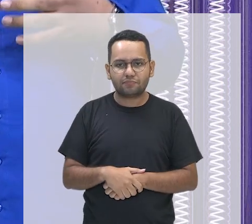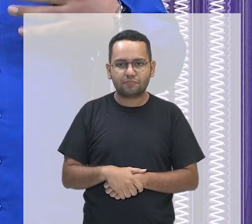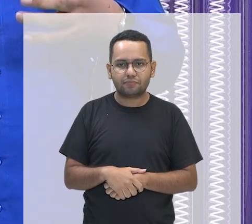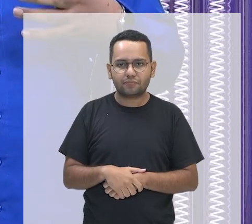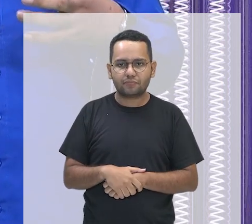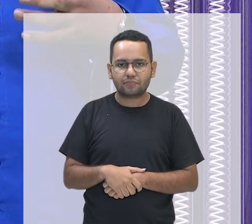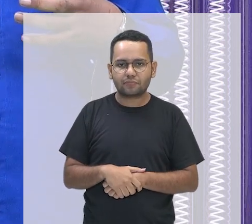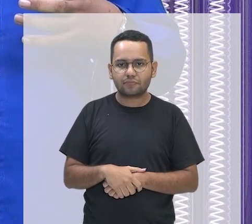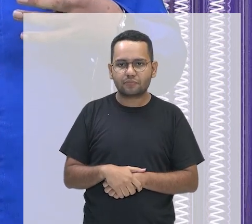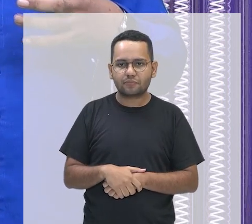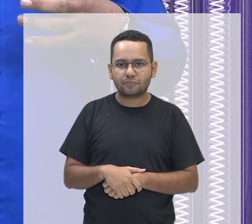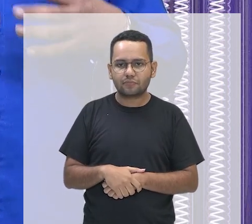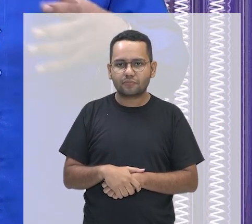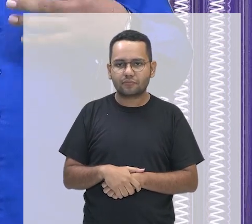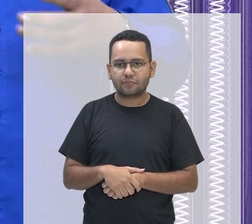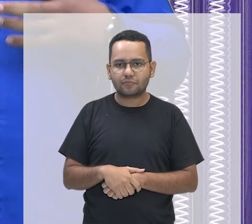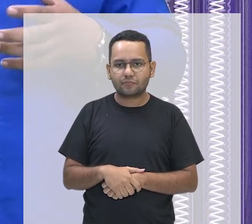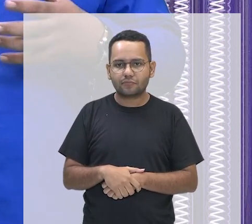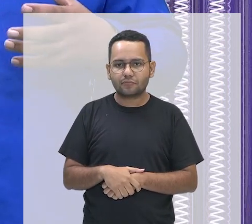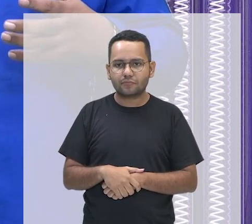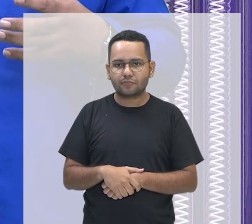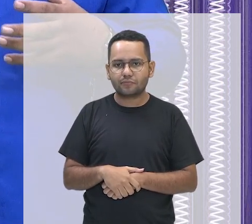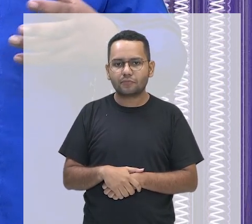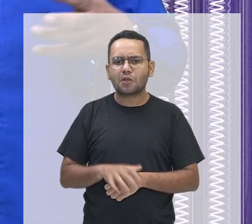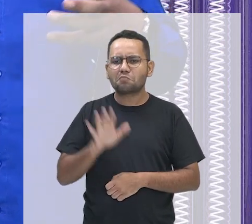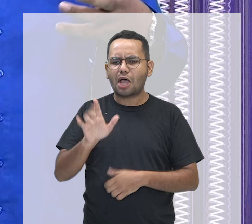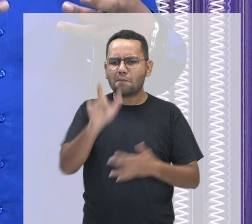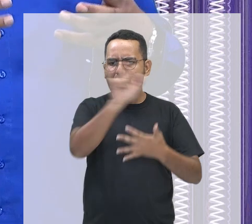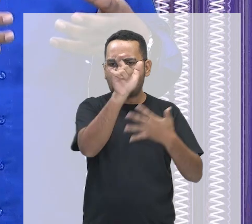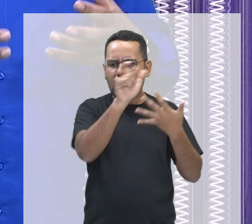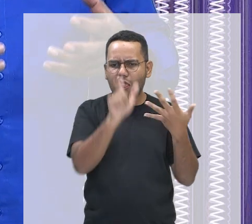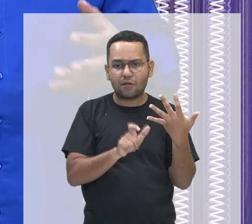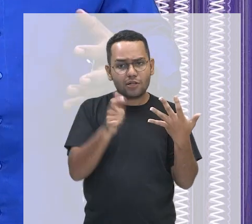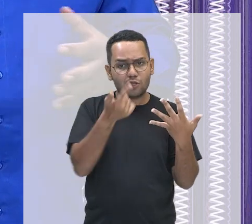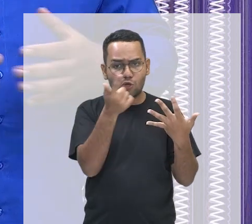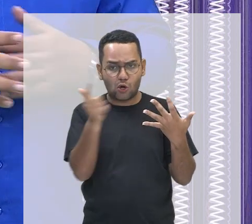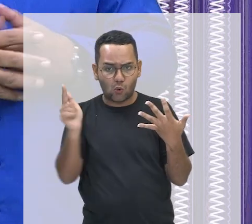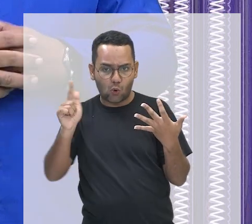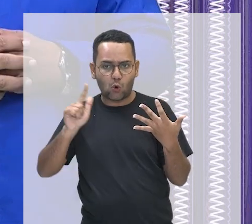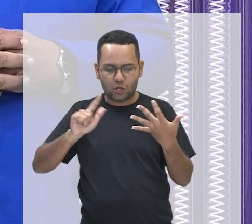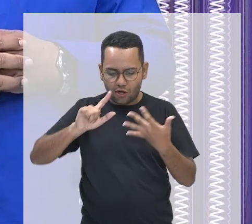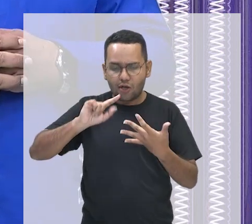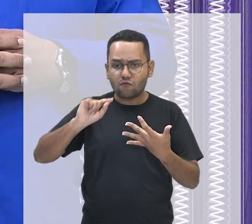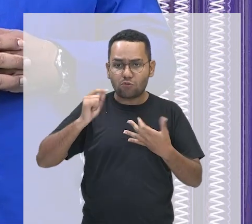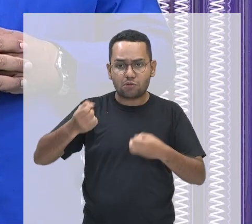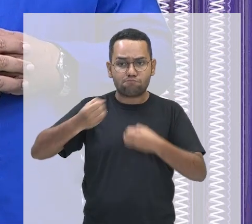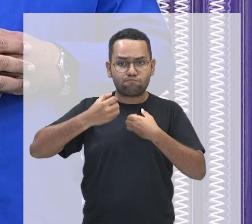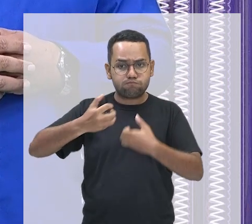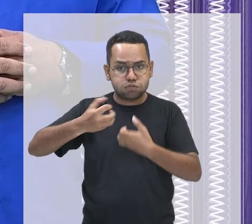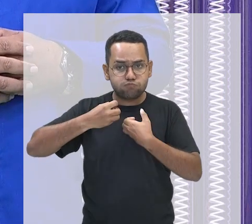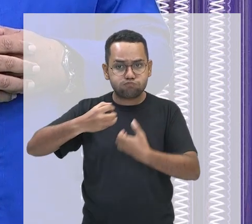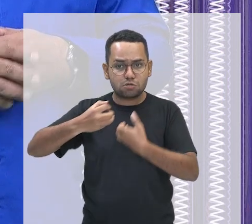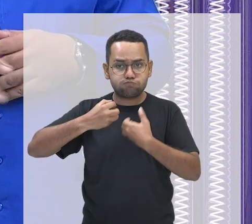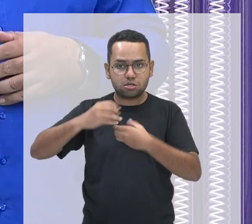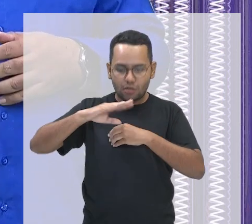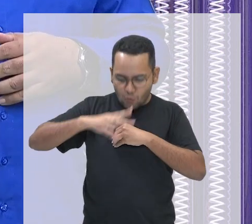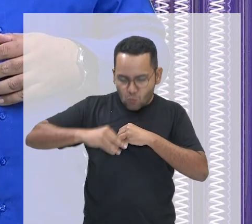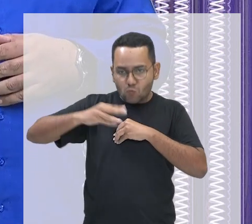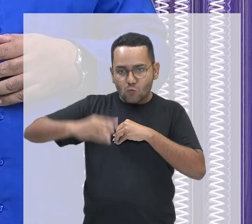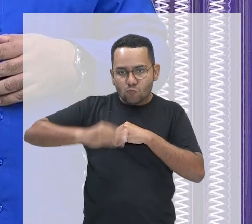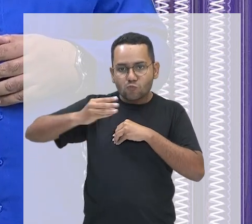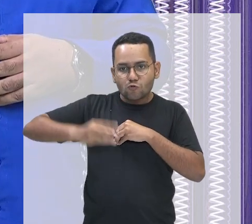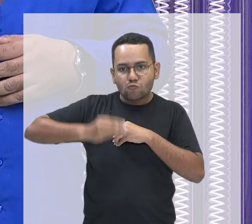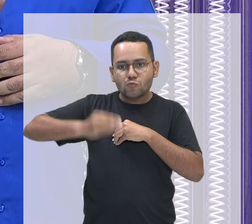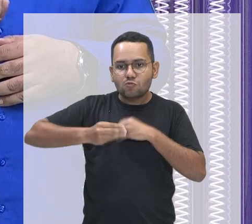Os conceitos dessas e outras palavras vão tomando forma na nossa vida. Uma